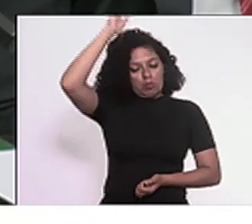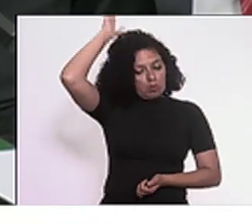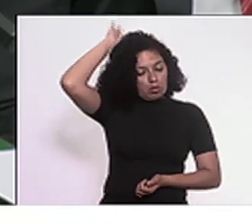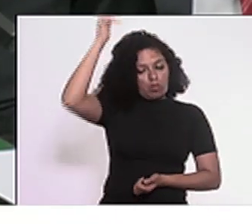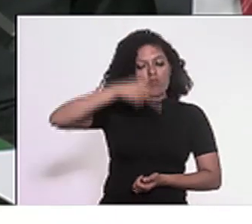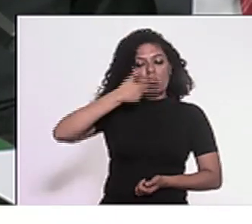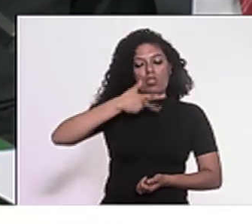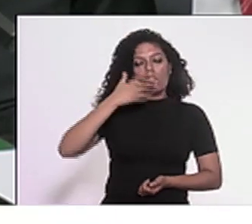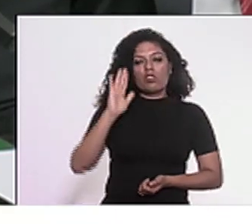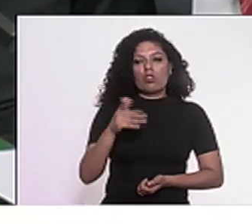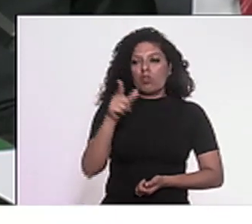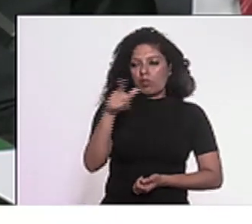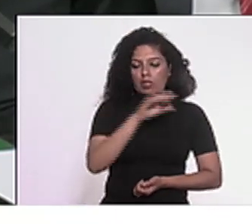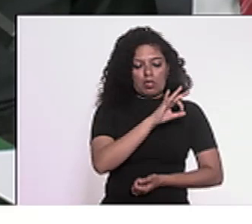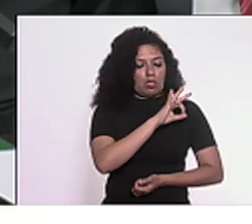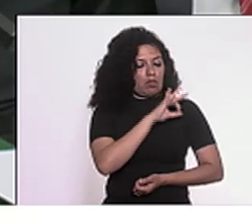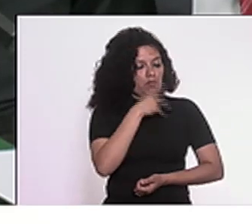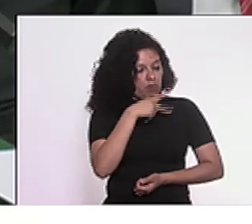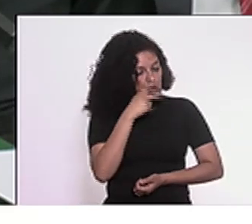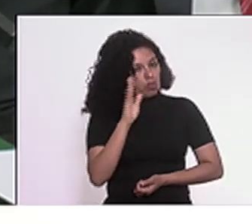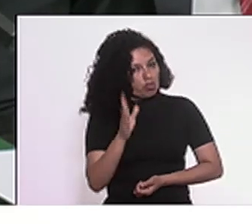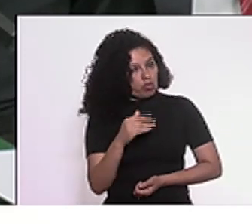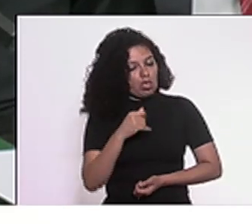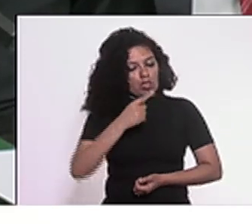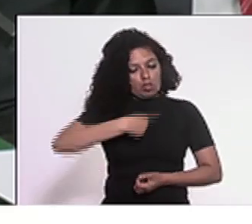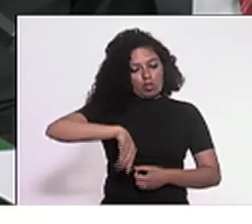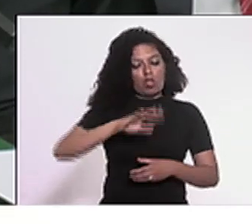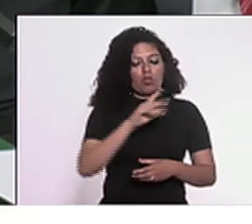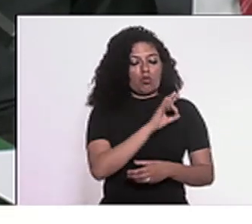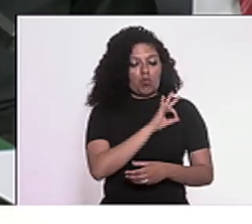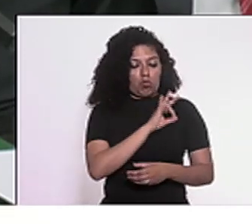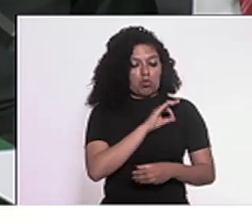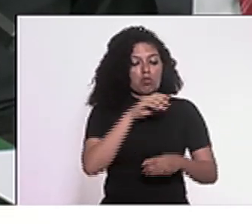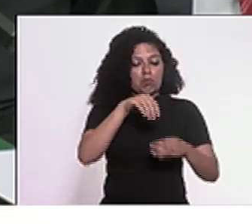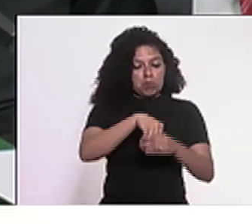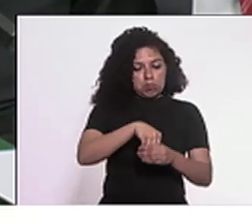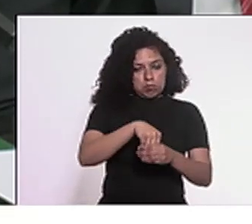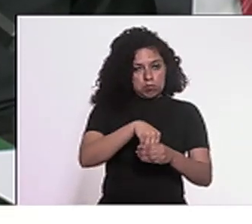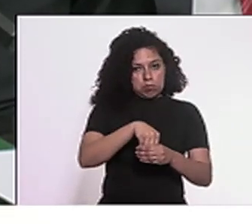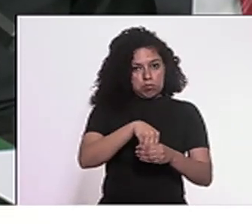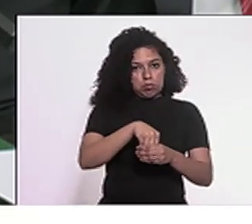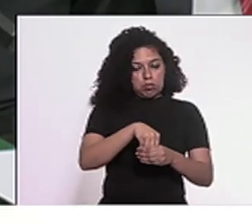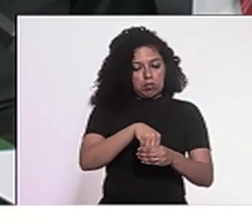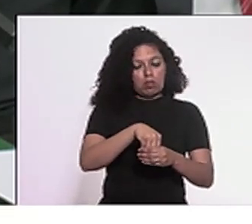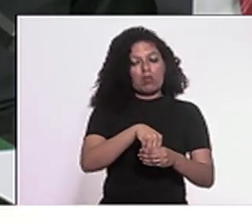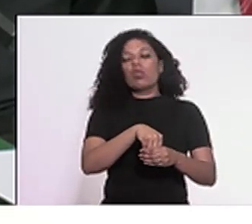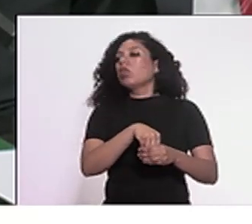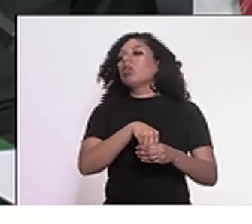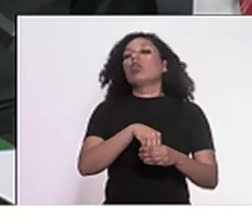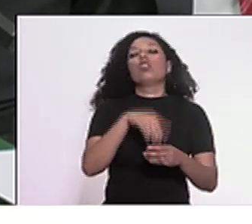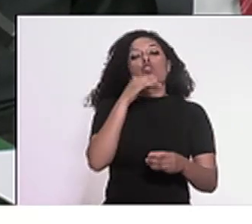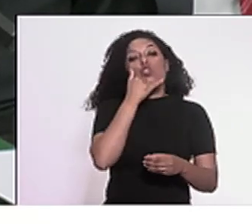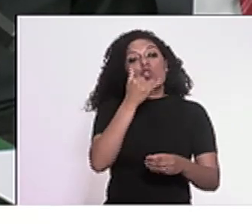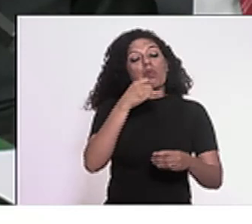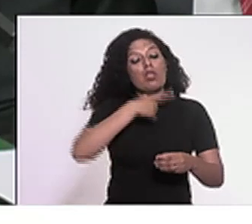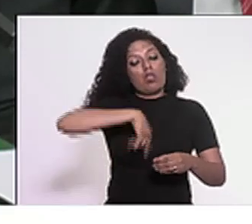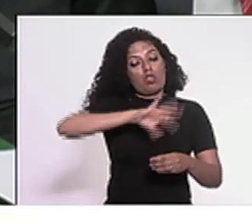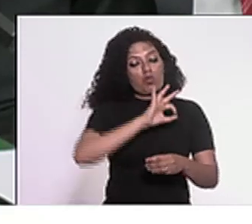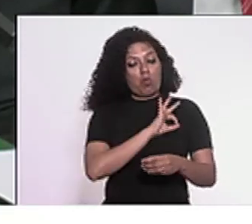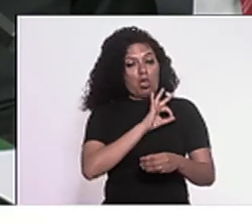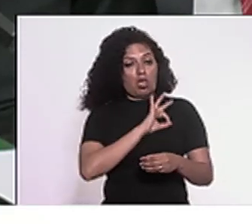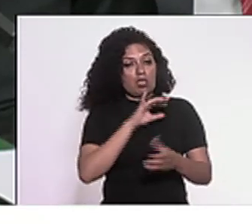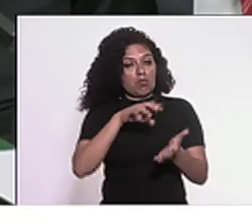Excelência, a Polícia Militar ela já tem uma estrutura, né, de ouvidoria e tem uma estrutura de pós-ouvidoria,